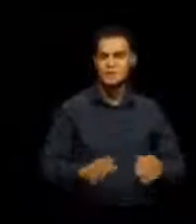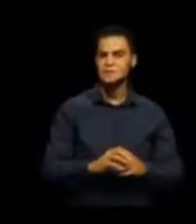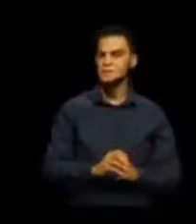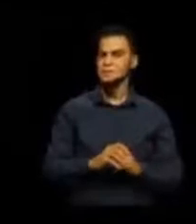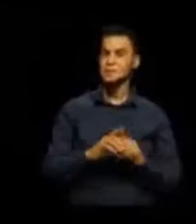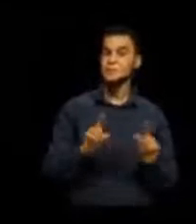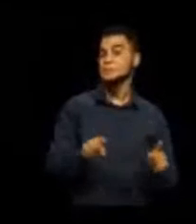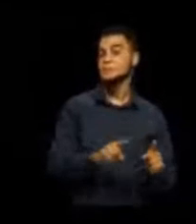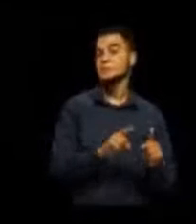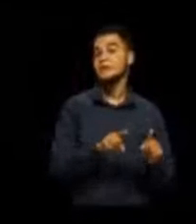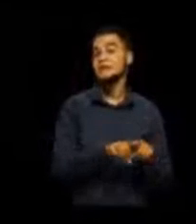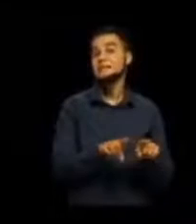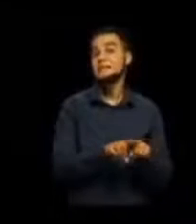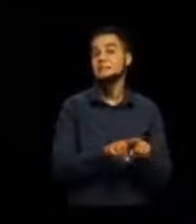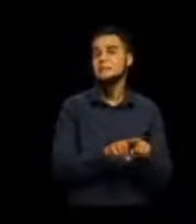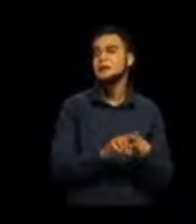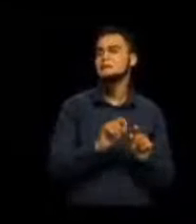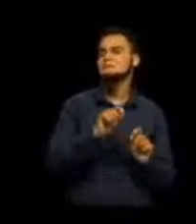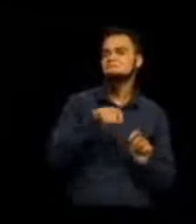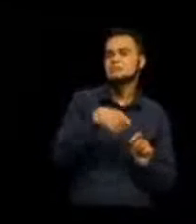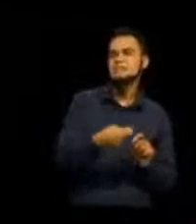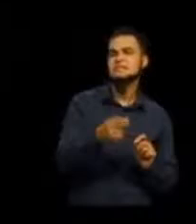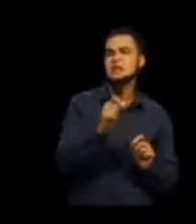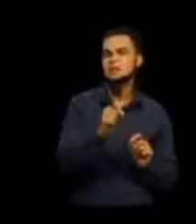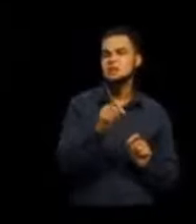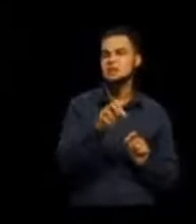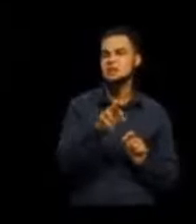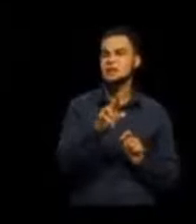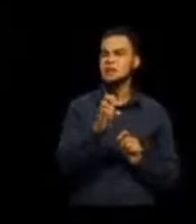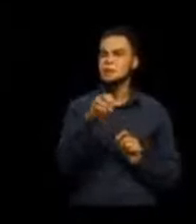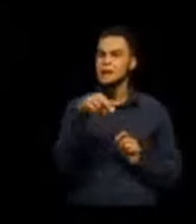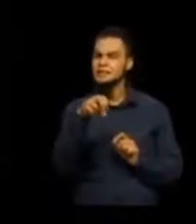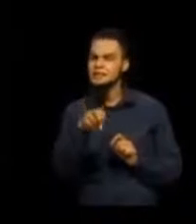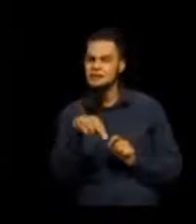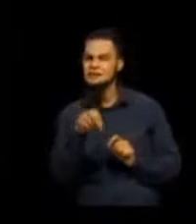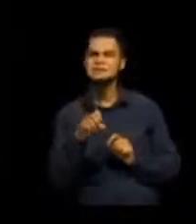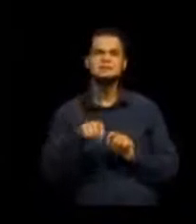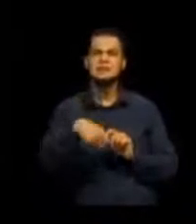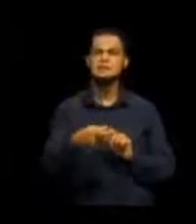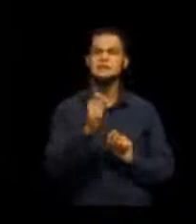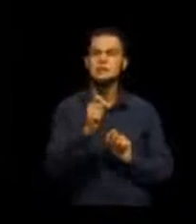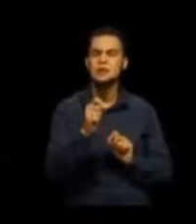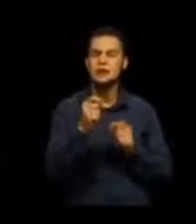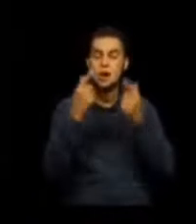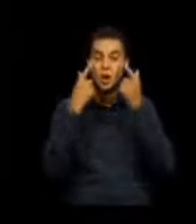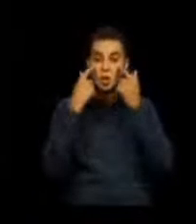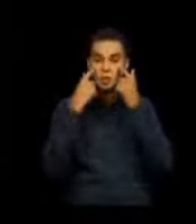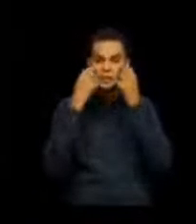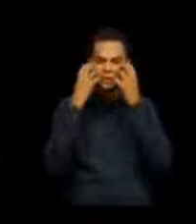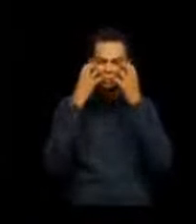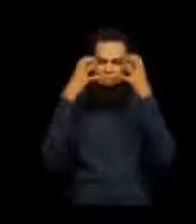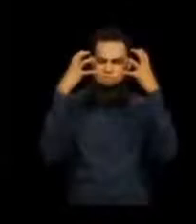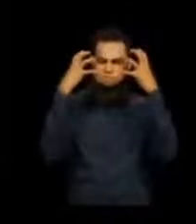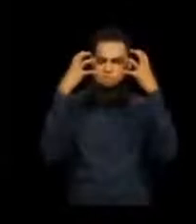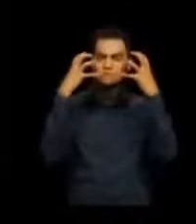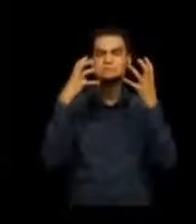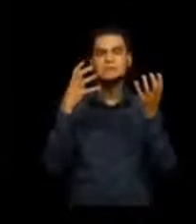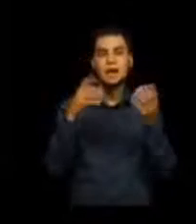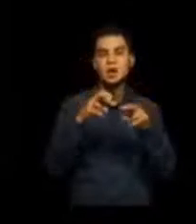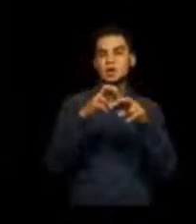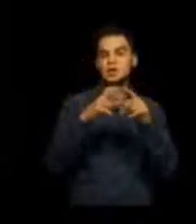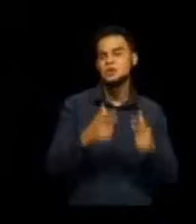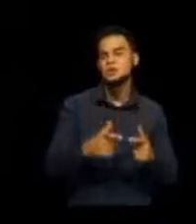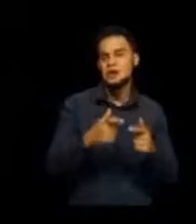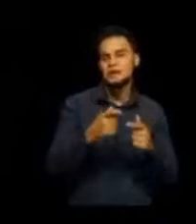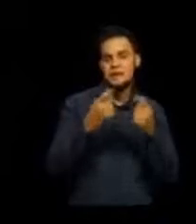o famoso sinal de Romanin, característico da doença, que vai ser o olho inchado, aquele olho inchado no local da picada,